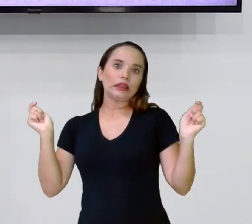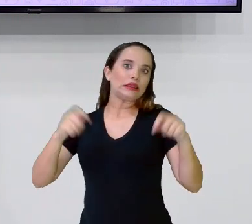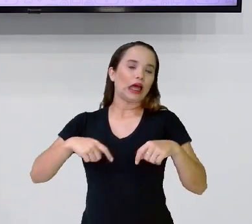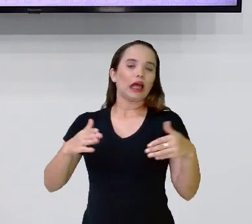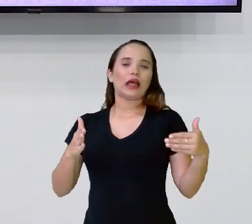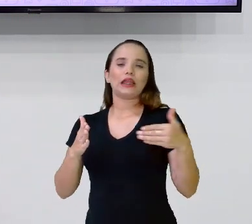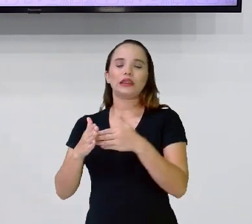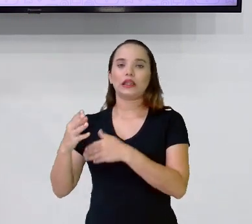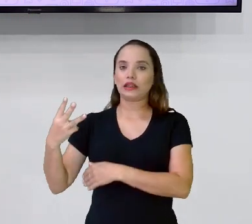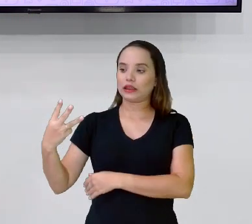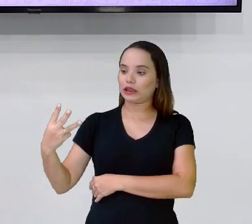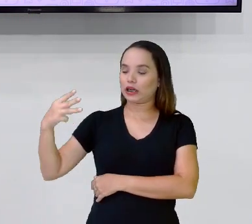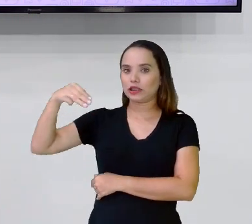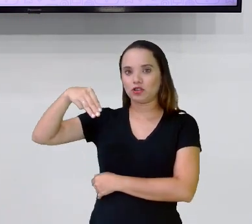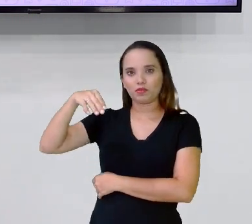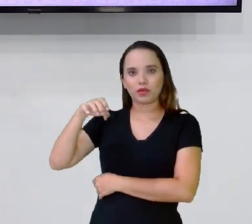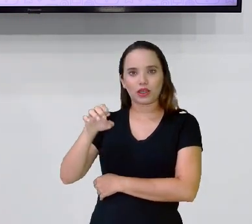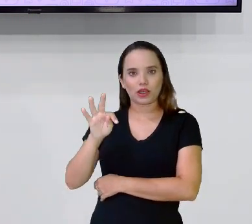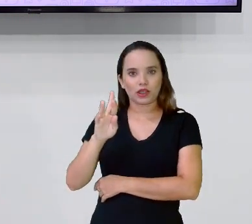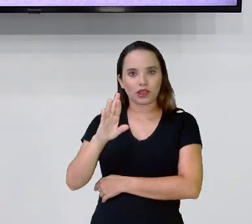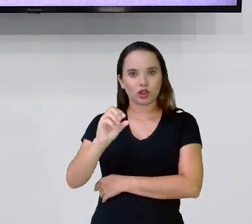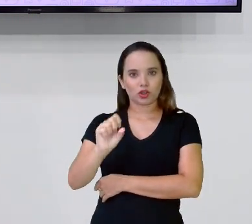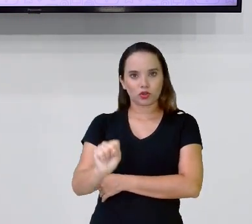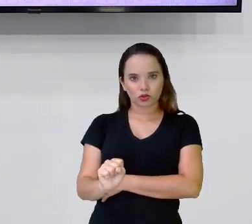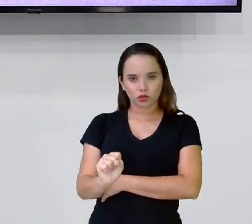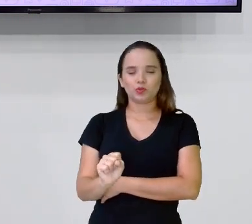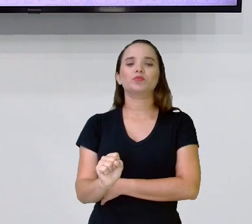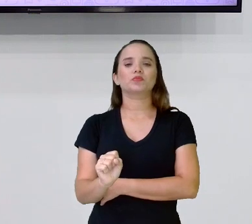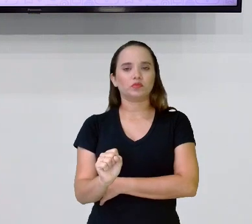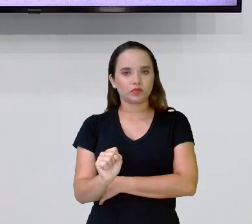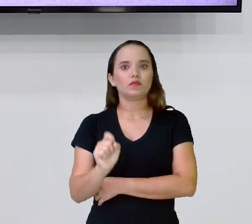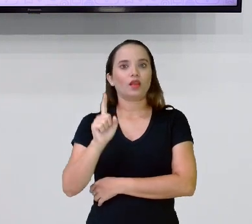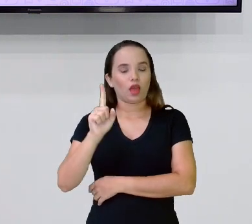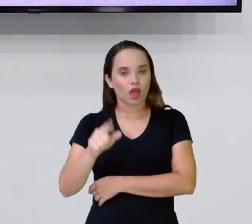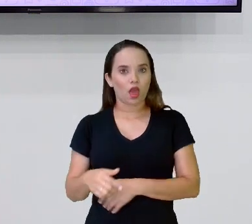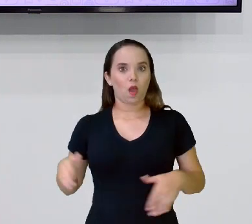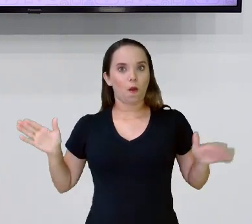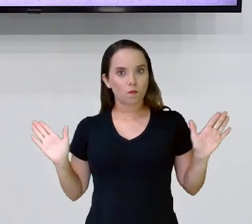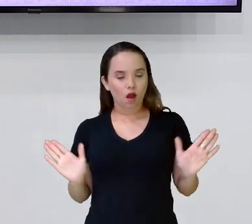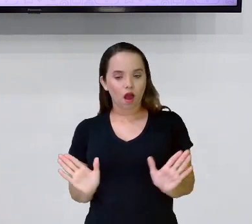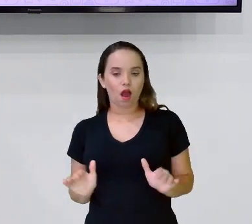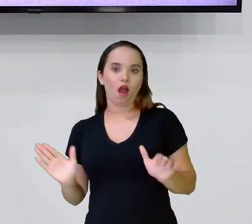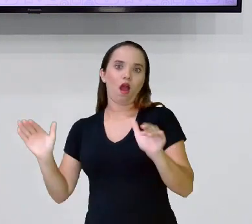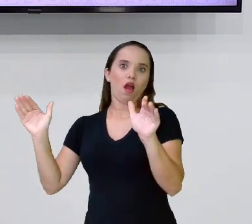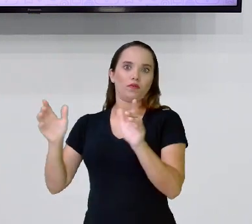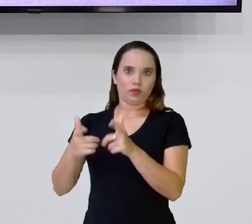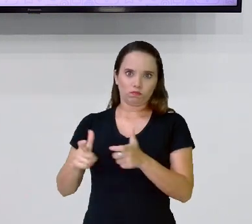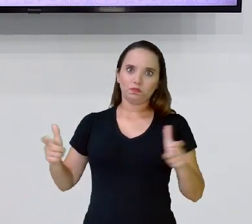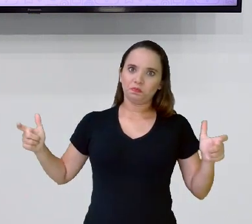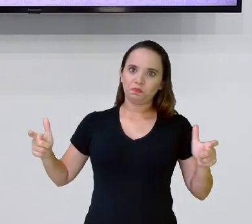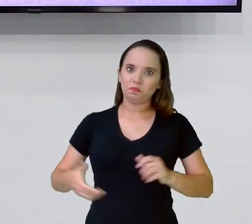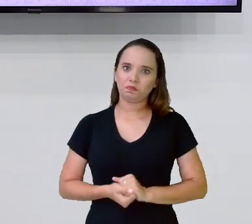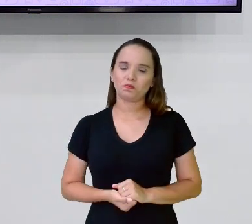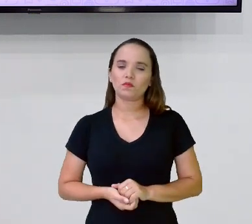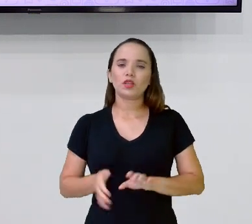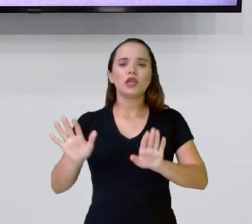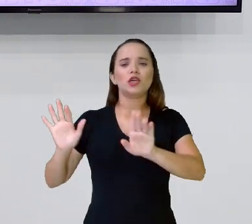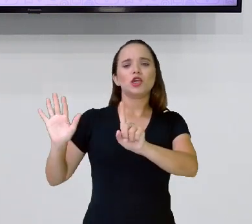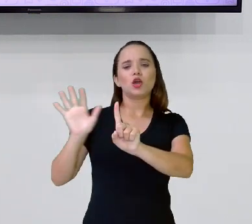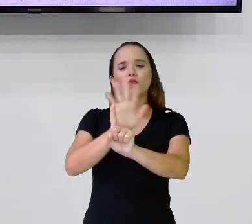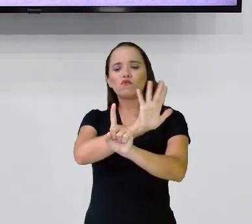3 metros, tá? Só com as asas abertas, assim. Então, uma ave de um grande porte. E lá ao fundo a gente consegue enxergar o quê?